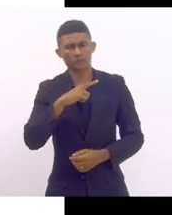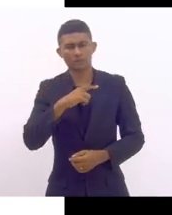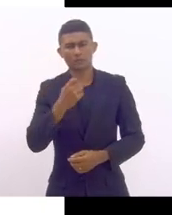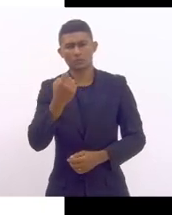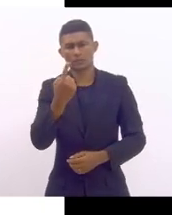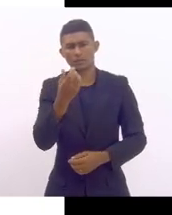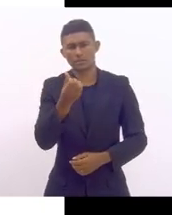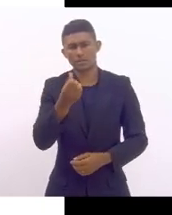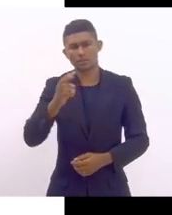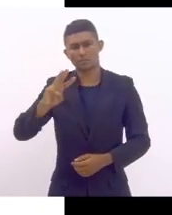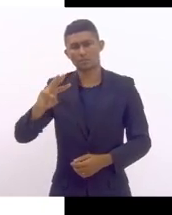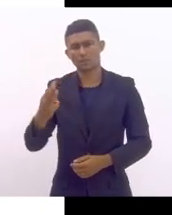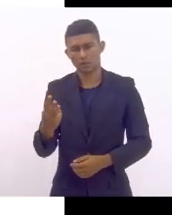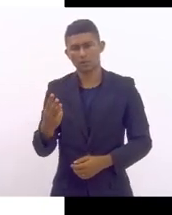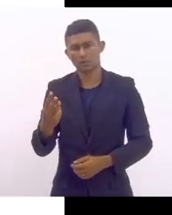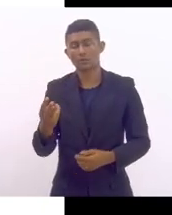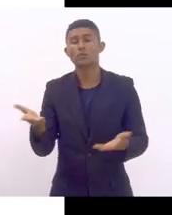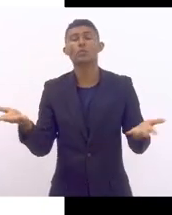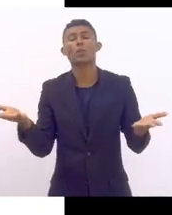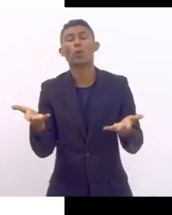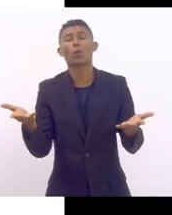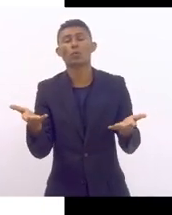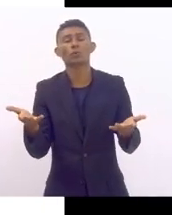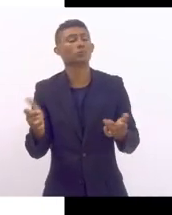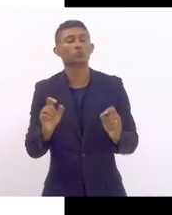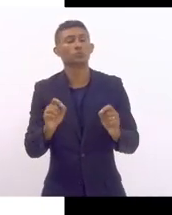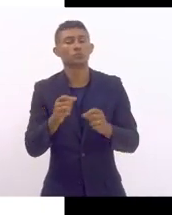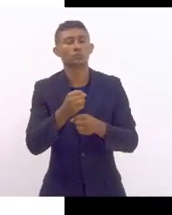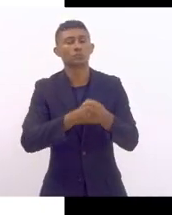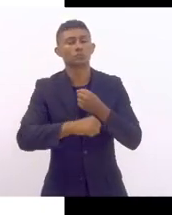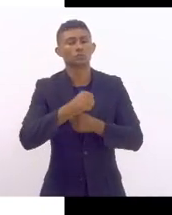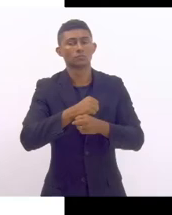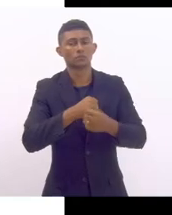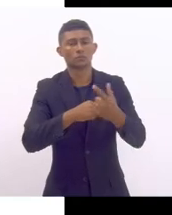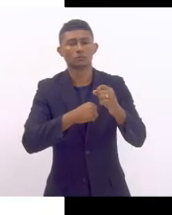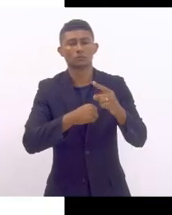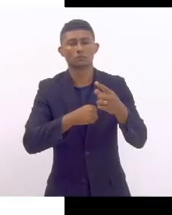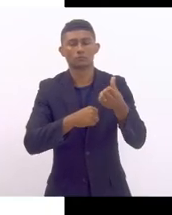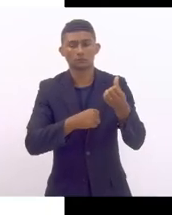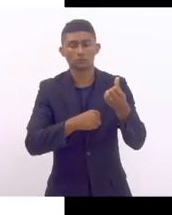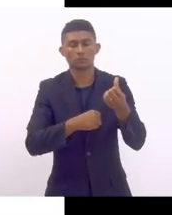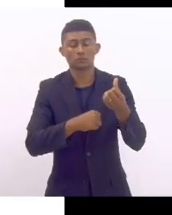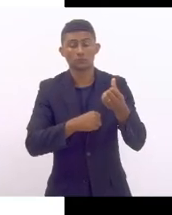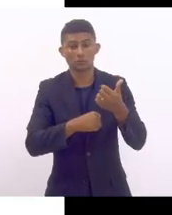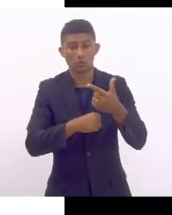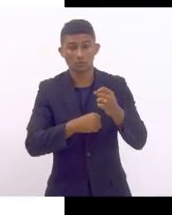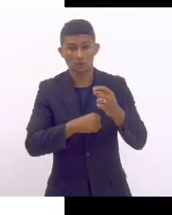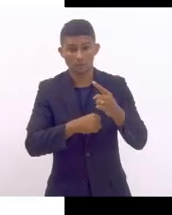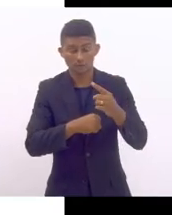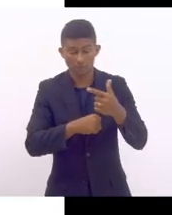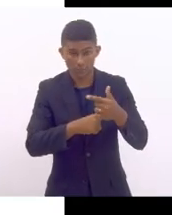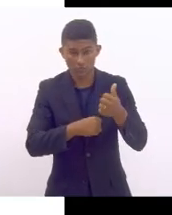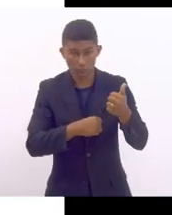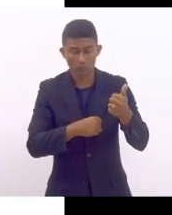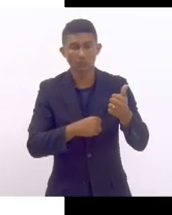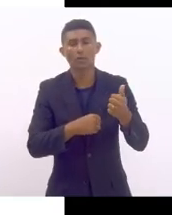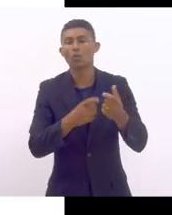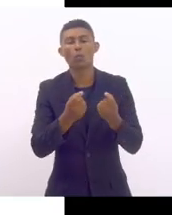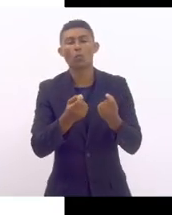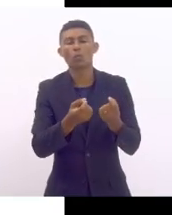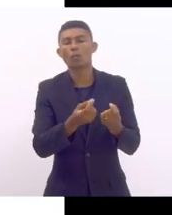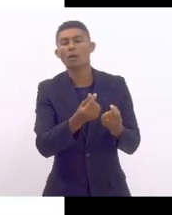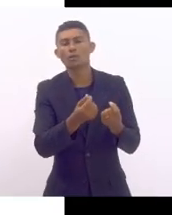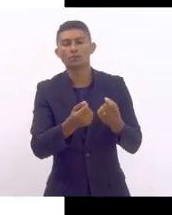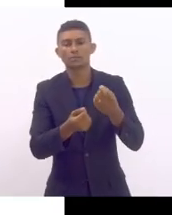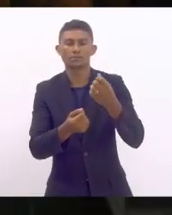16 milhões e hoje e em 2021 nós tivemos 700 mil reais E agora o